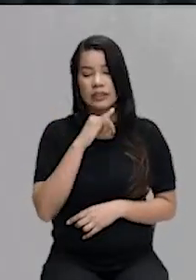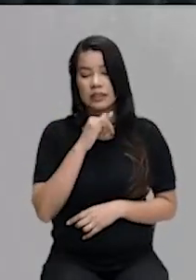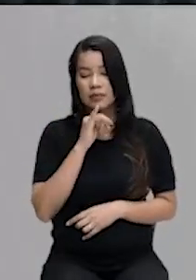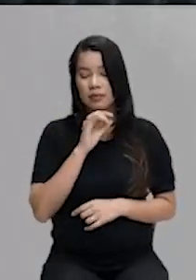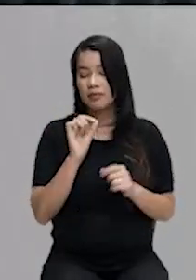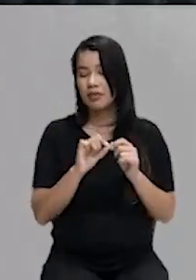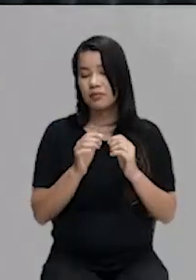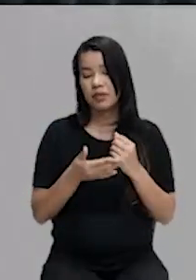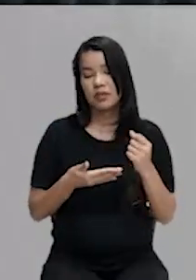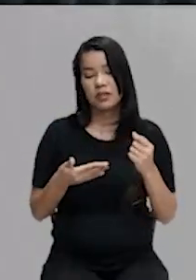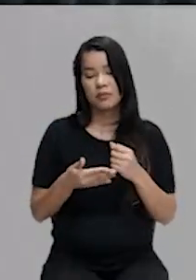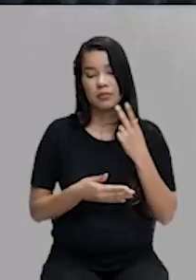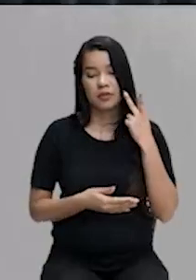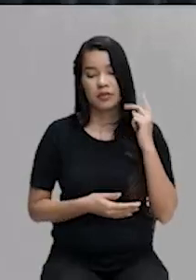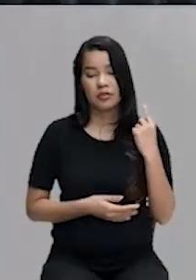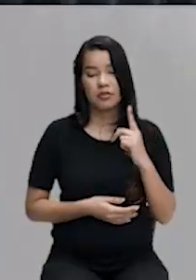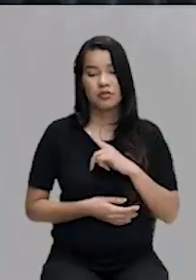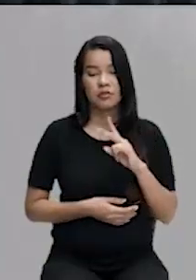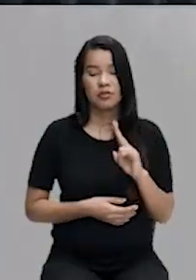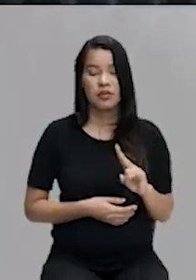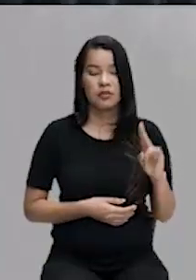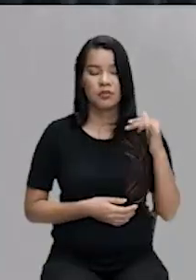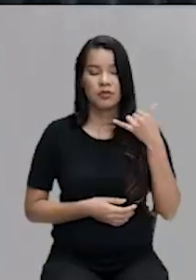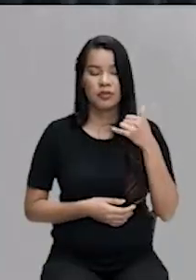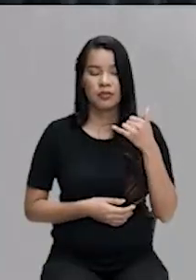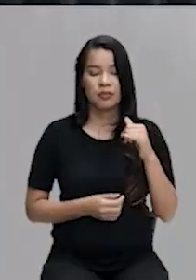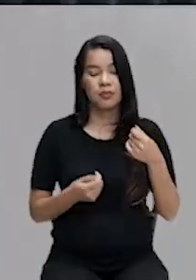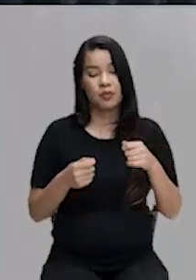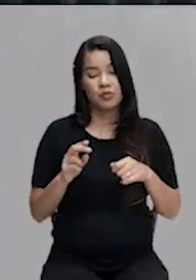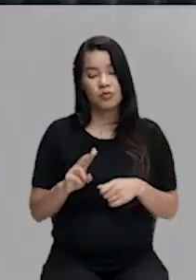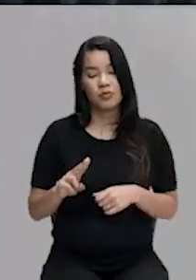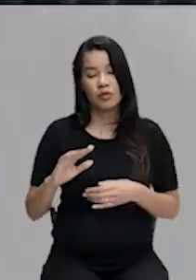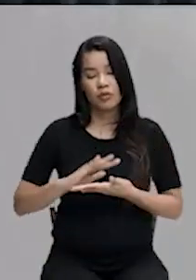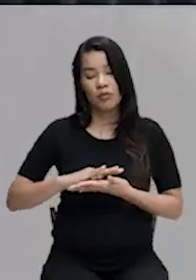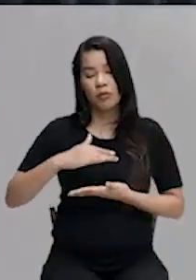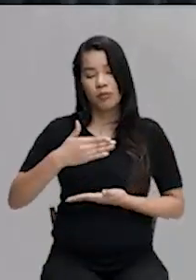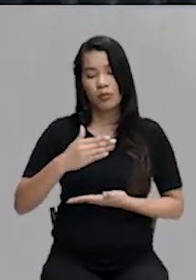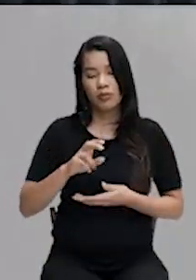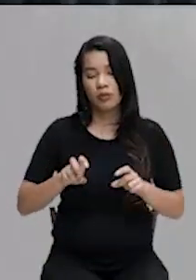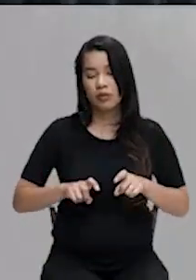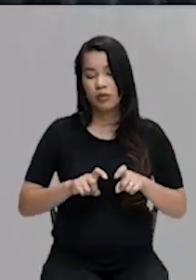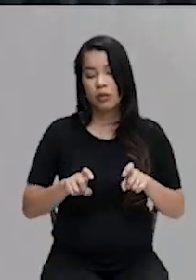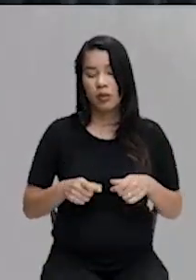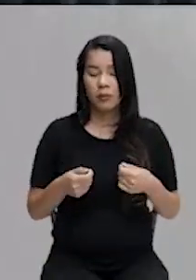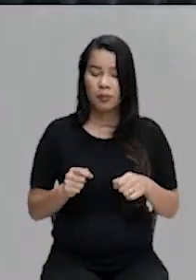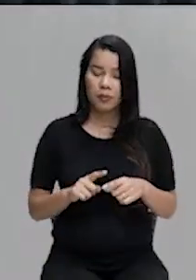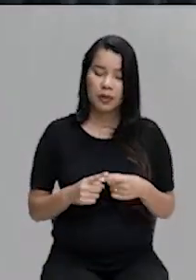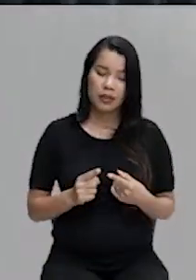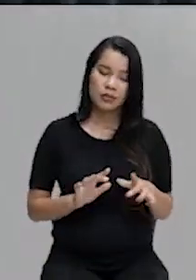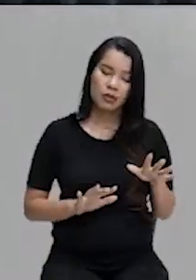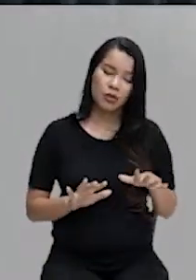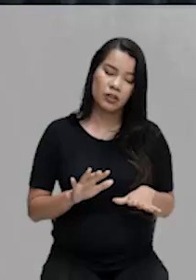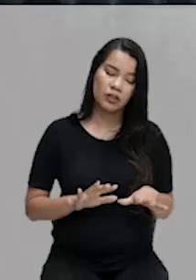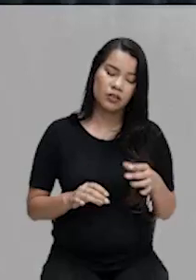feito basicamente para a gente utilizar no celular. Posso utilizar no computador? Posso, mas a maioria das pessoas preferem utilizar mesmo